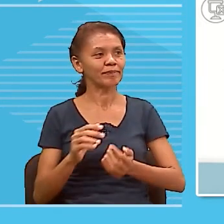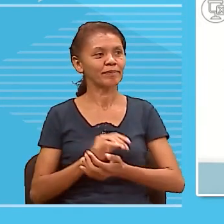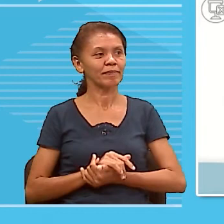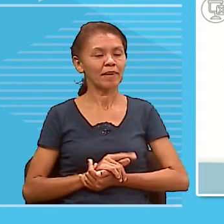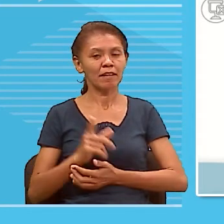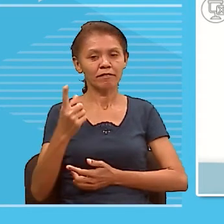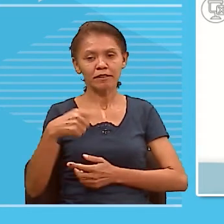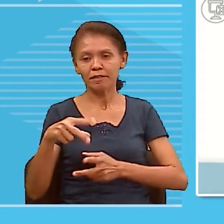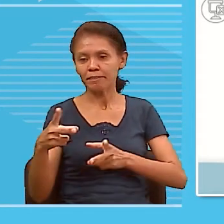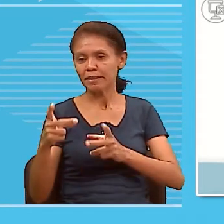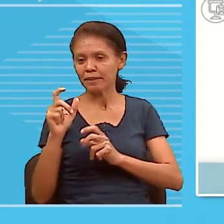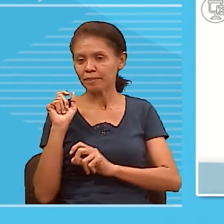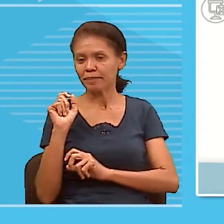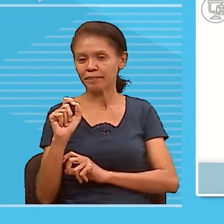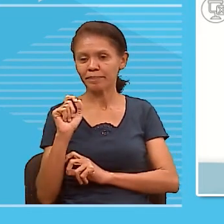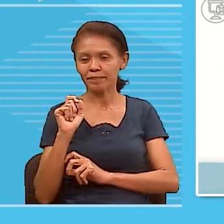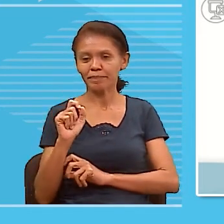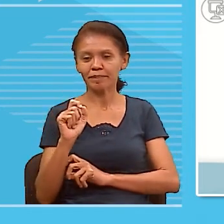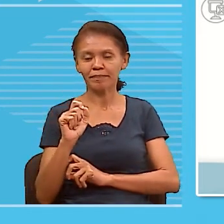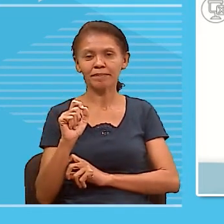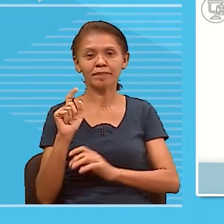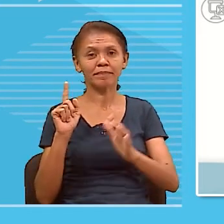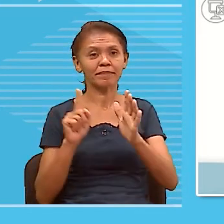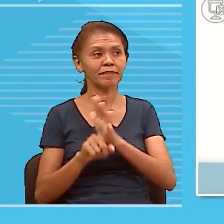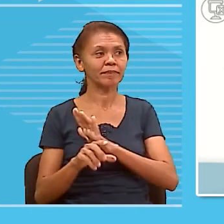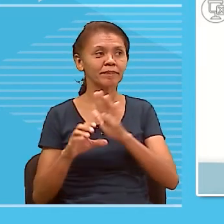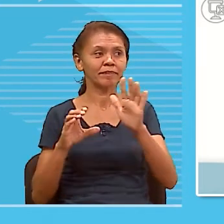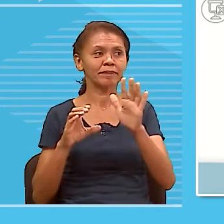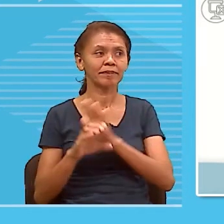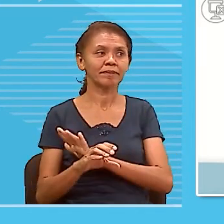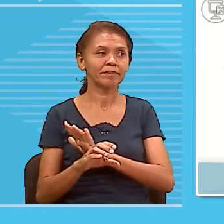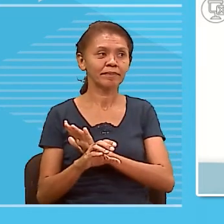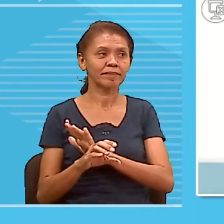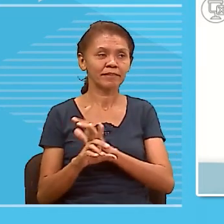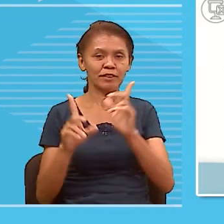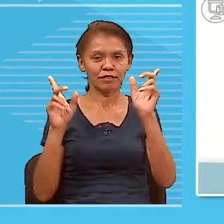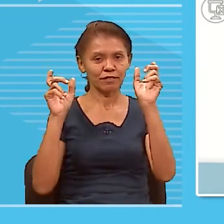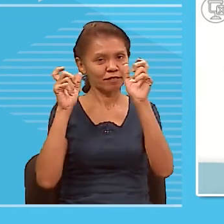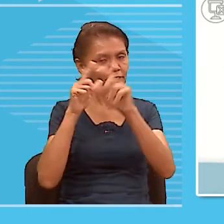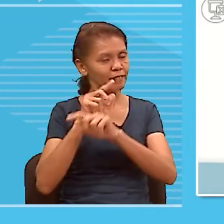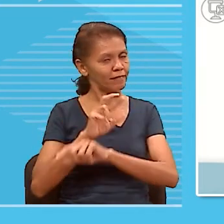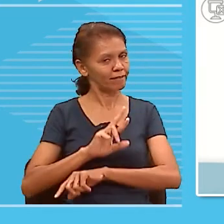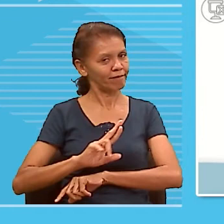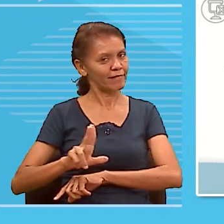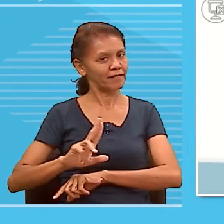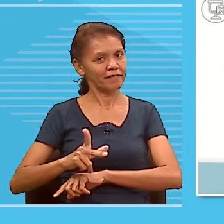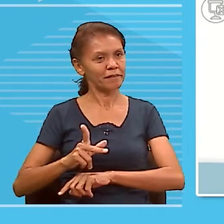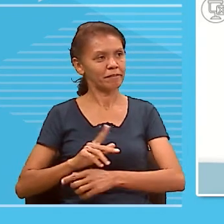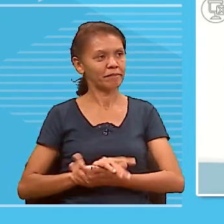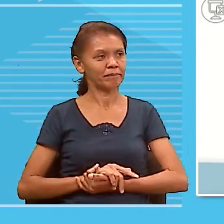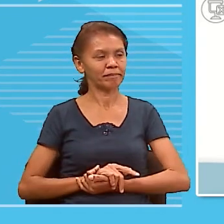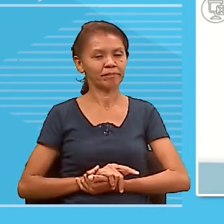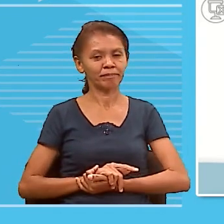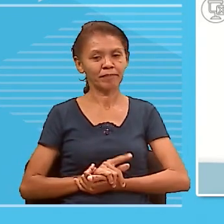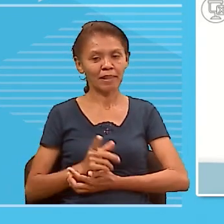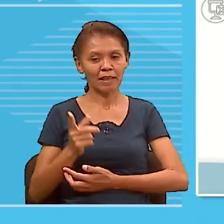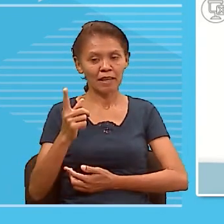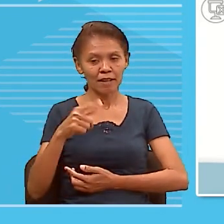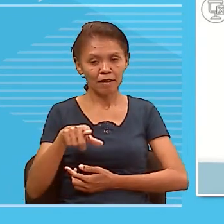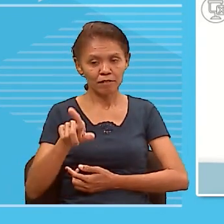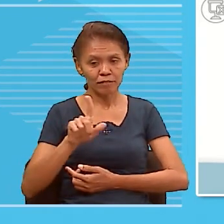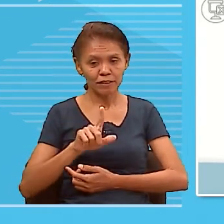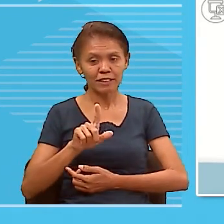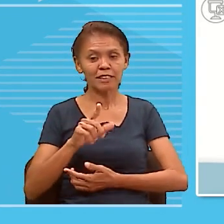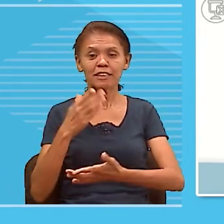e percebam que questões de concurso não são questões complicadas não é isso que você está